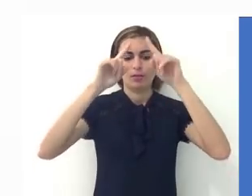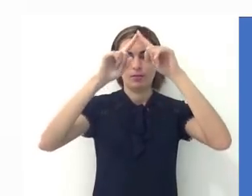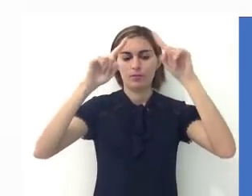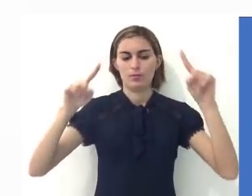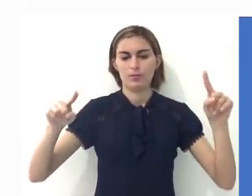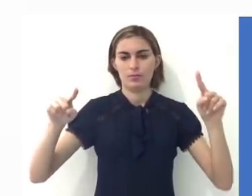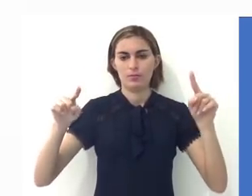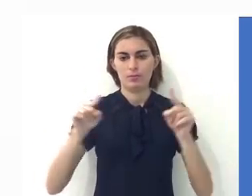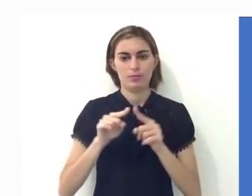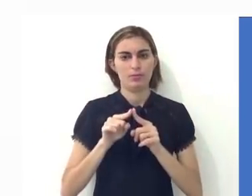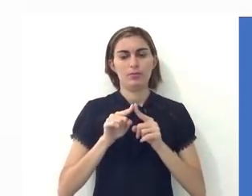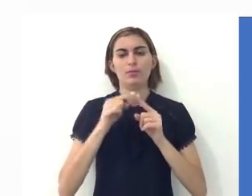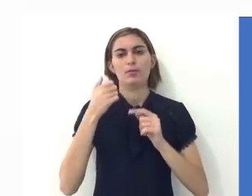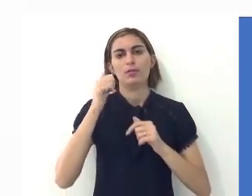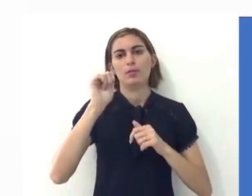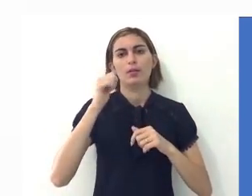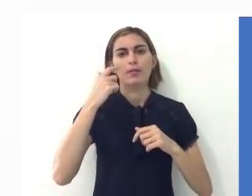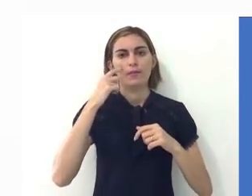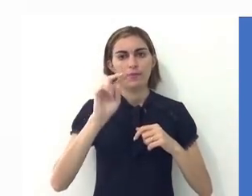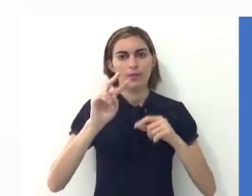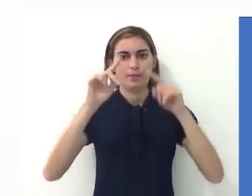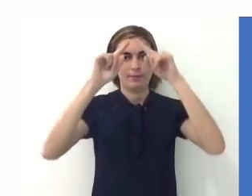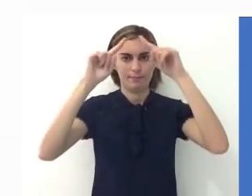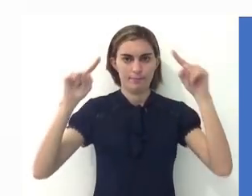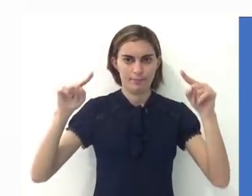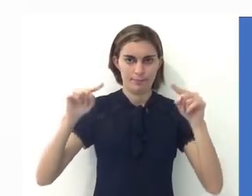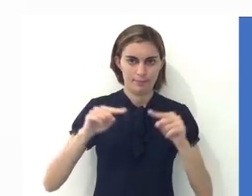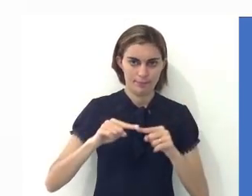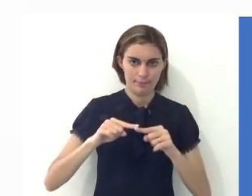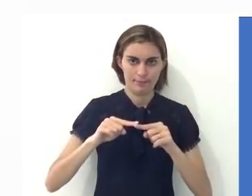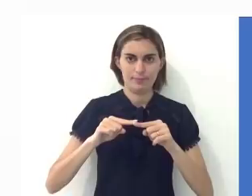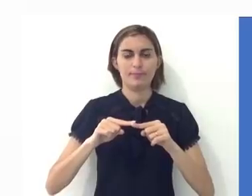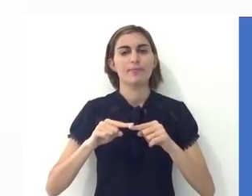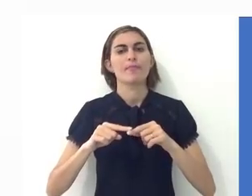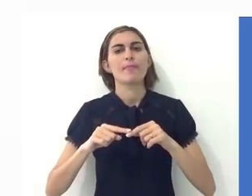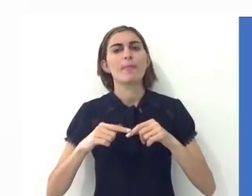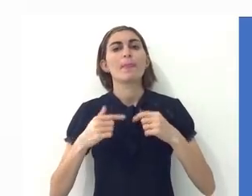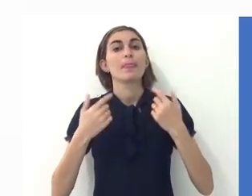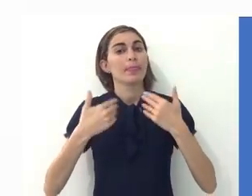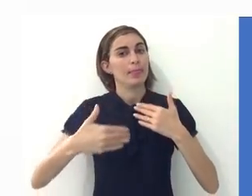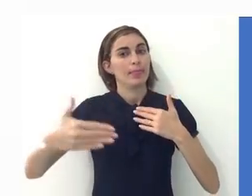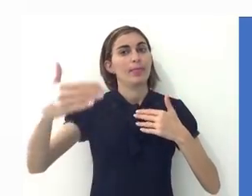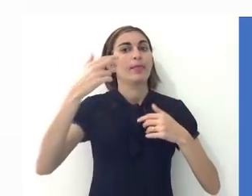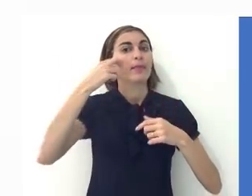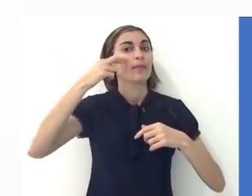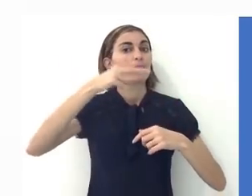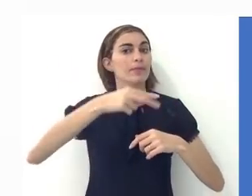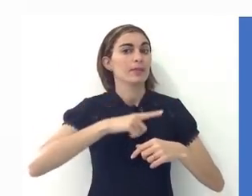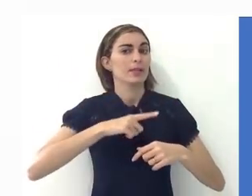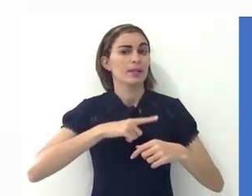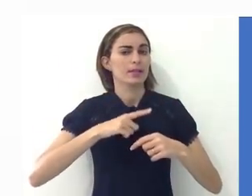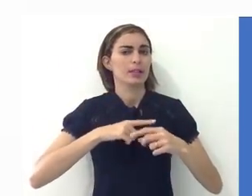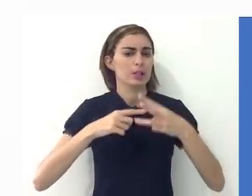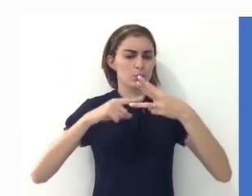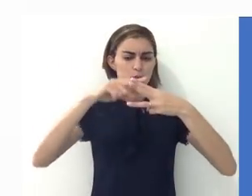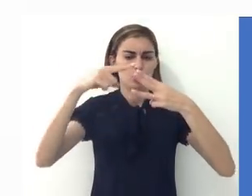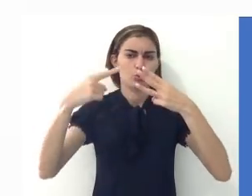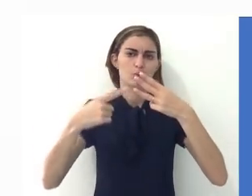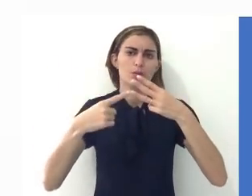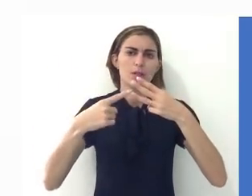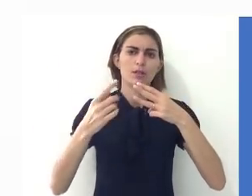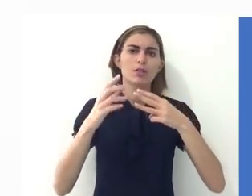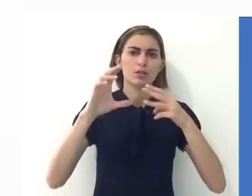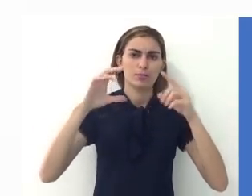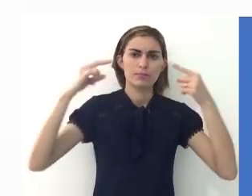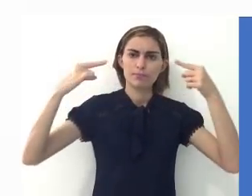triângulo AMB vai ser congruente ao triângulo AMD. E daí a gente vai ter que os três lados